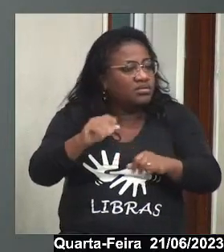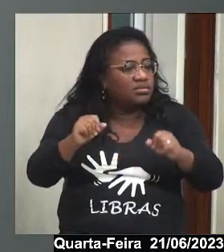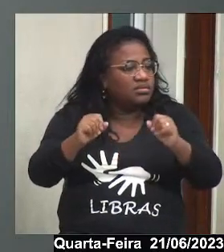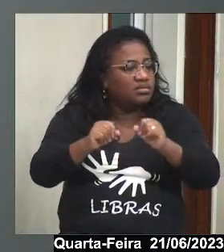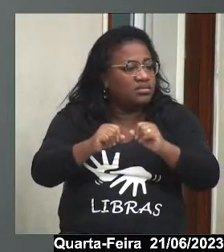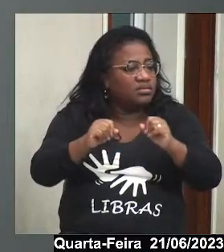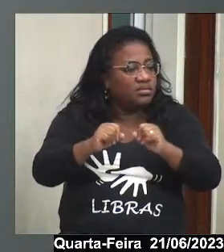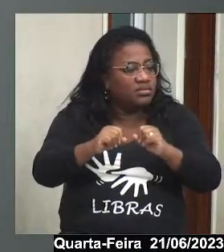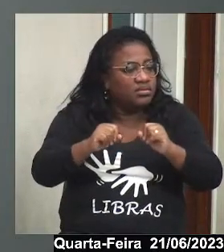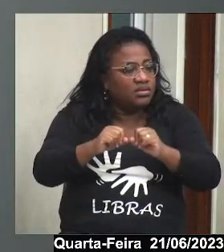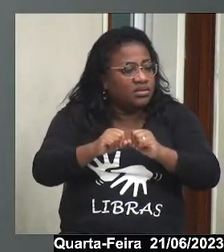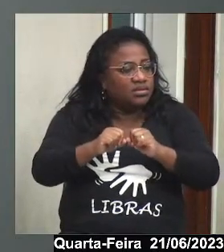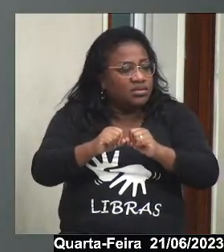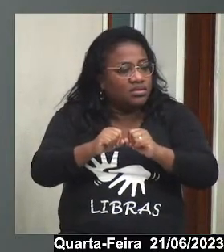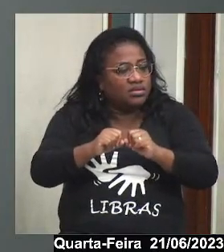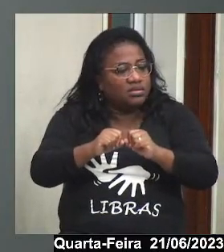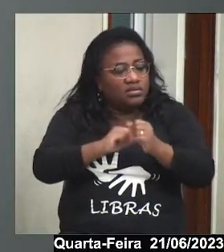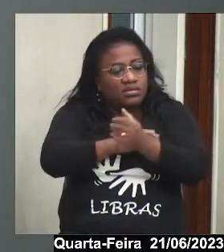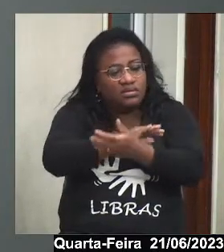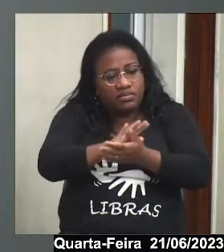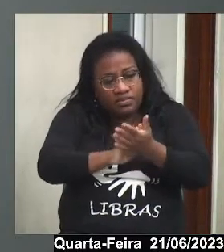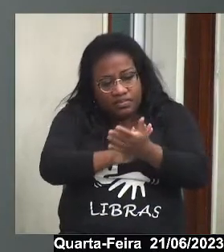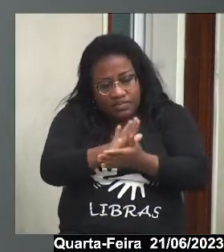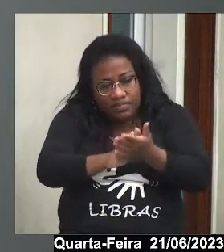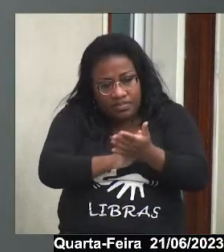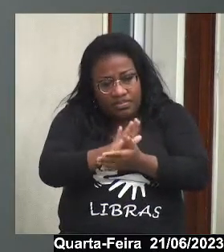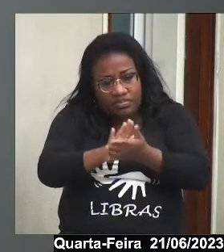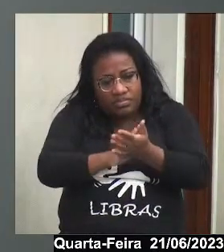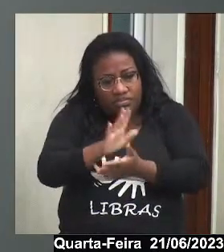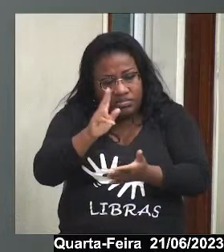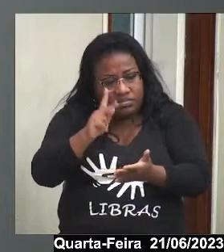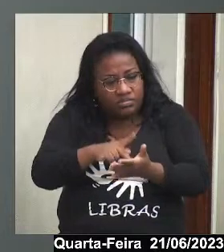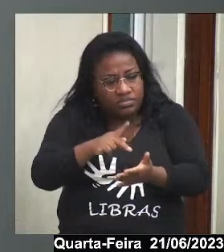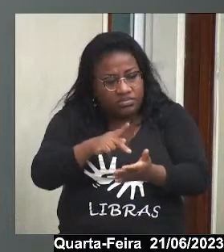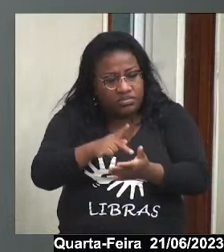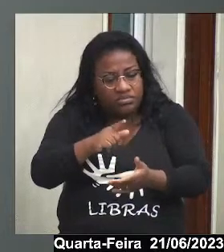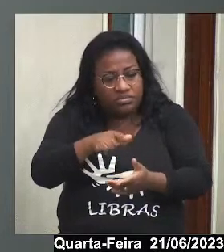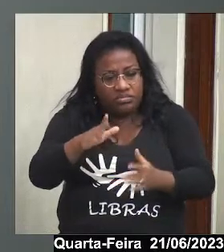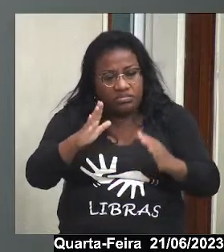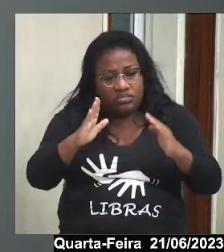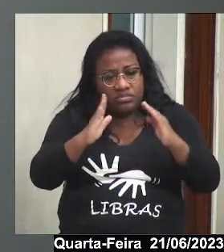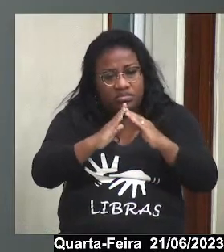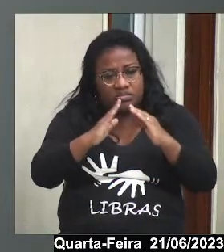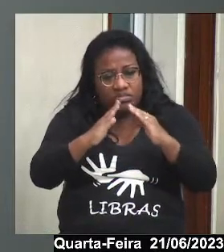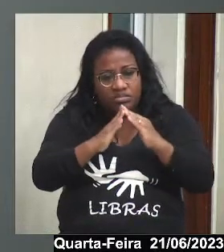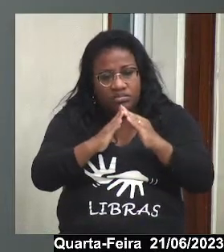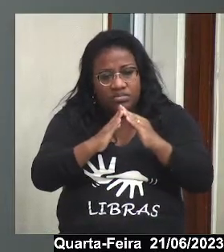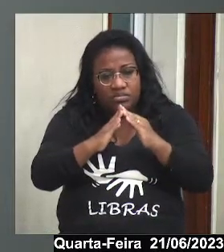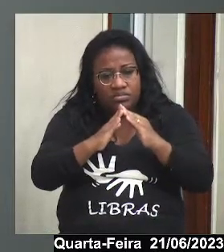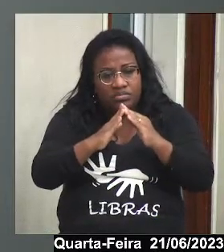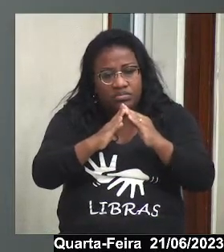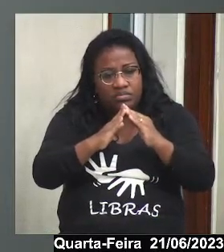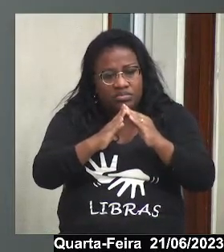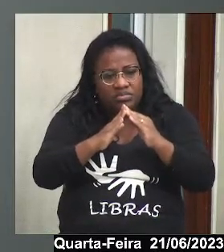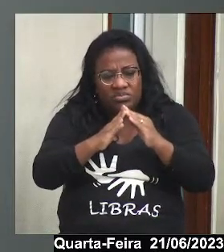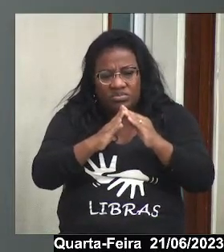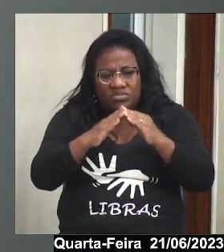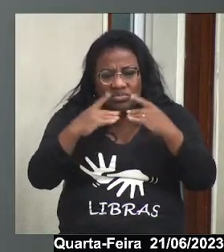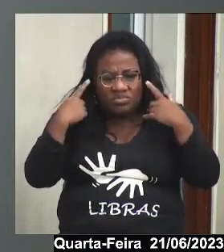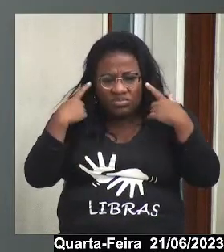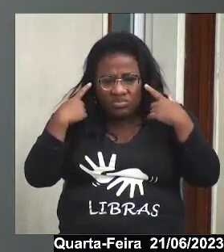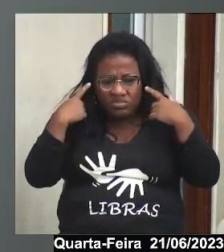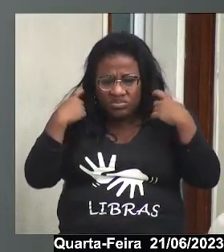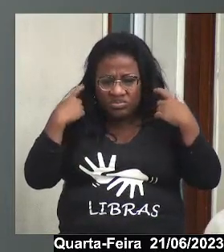nada palpável e não traz nada real aqui para vocês, munícipes. O que ele sabe falar é falácias. São